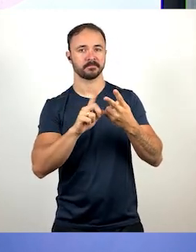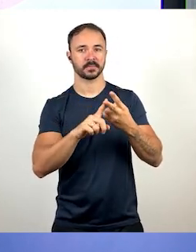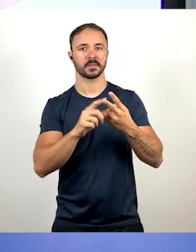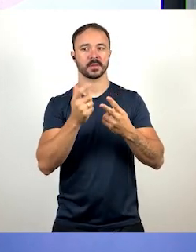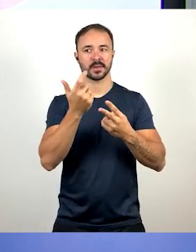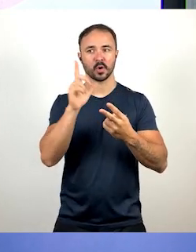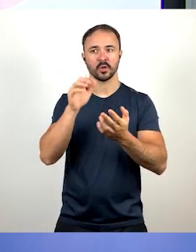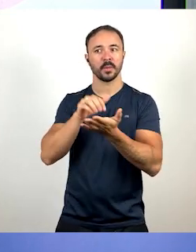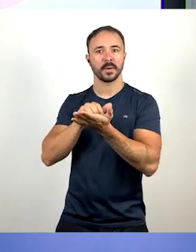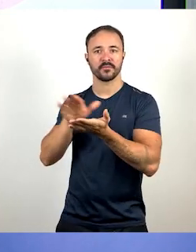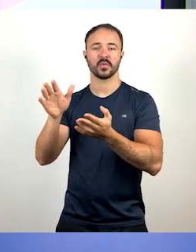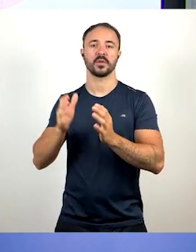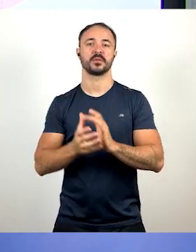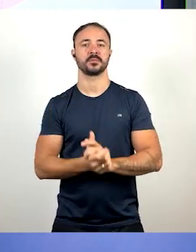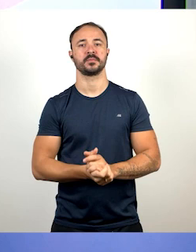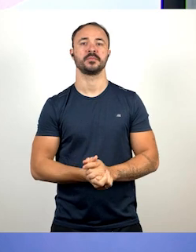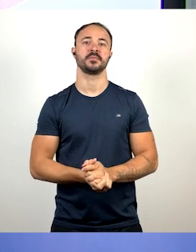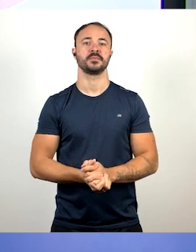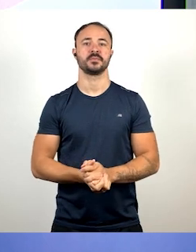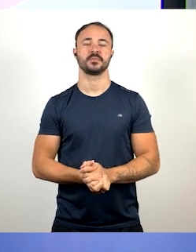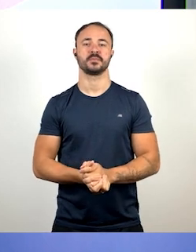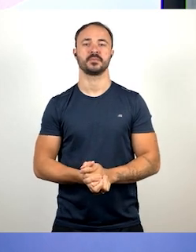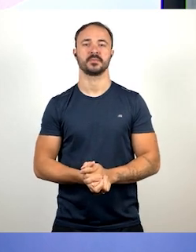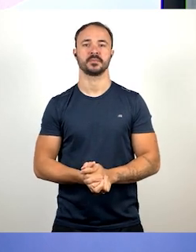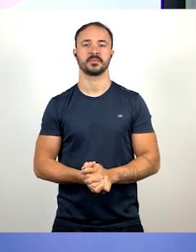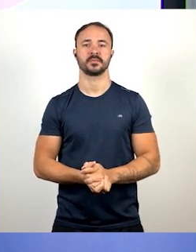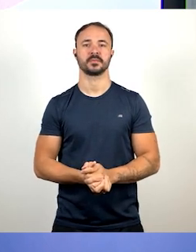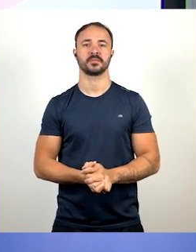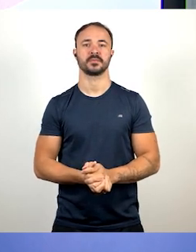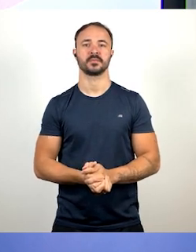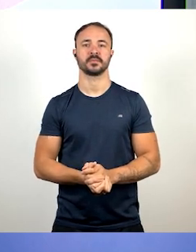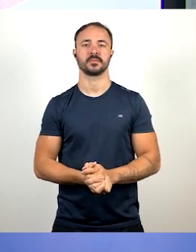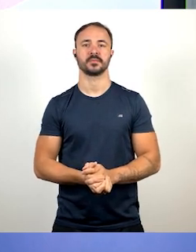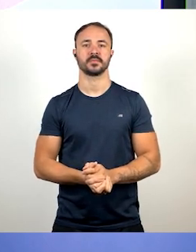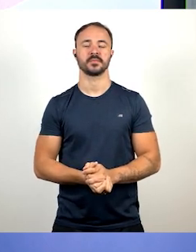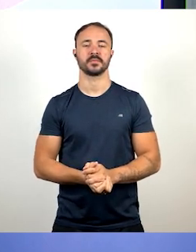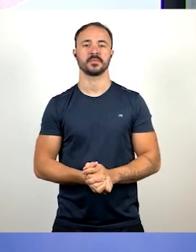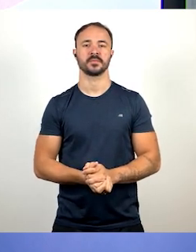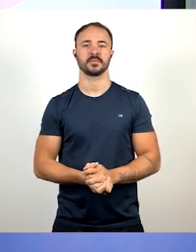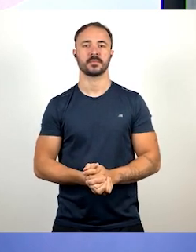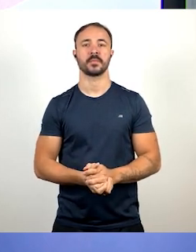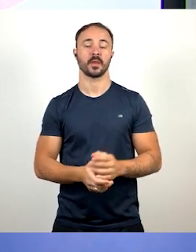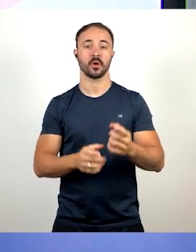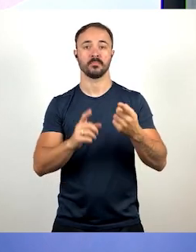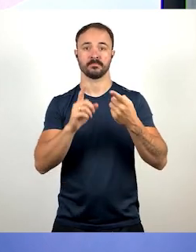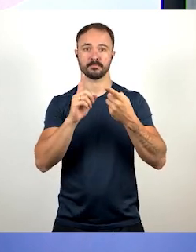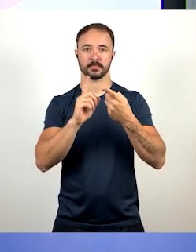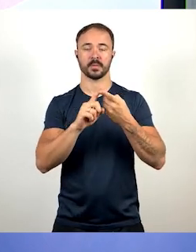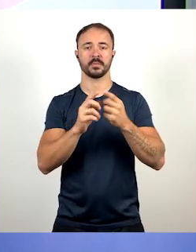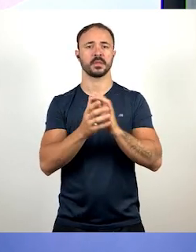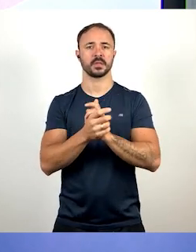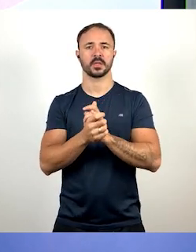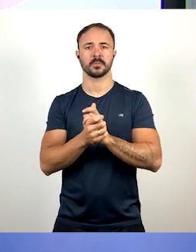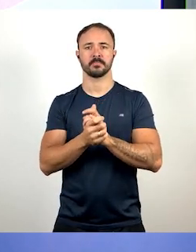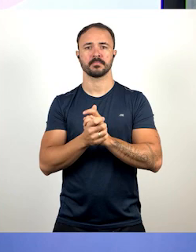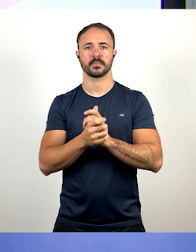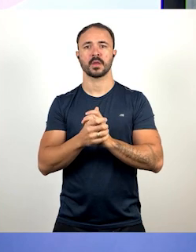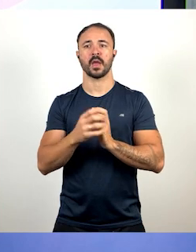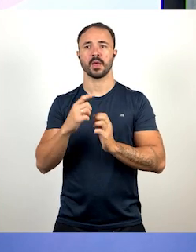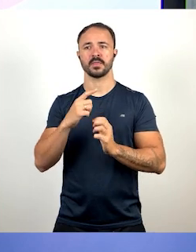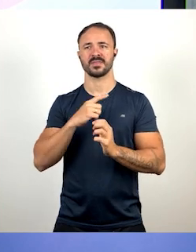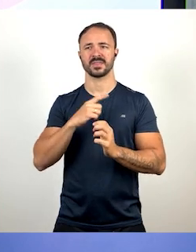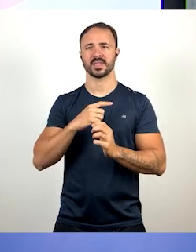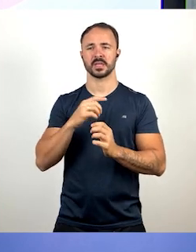ureteres são dois, saem dos rins e vão até a bexiga e tem cerca